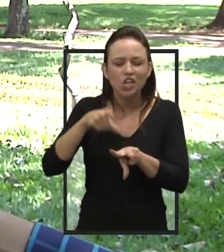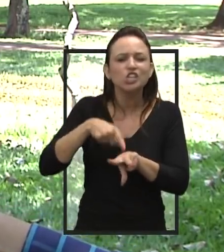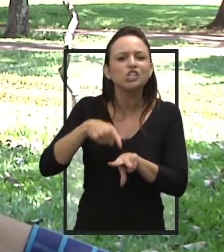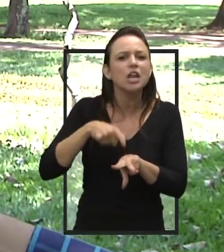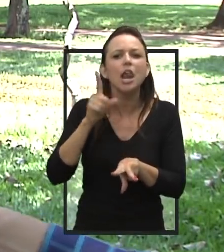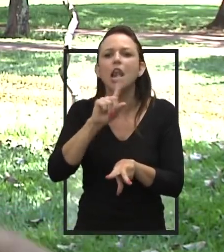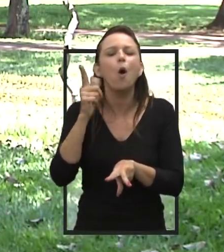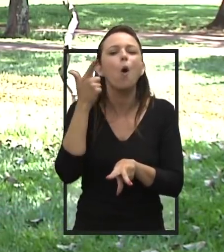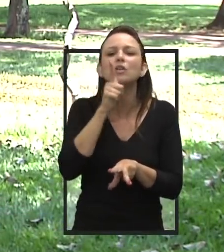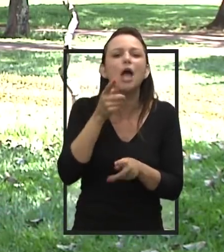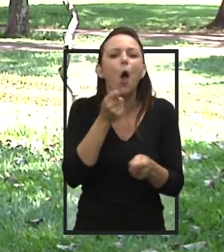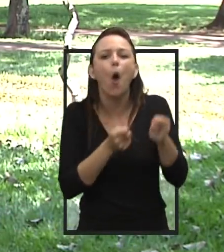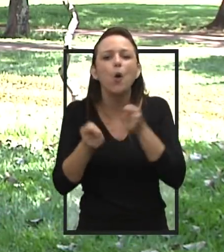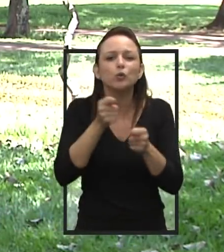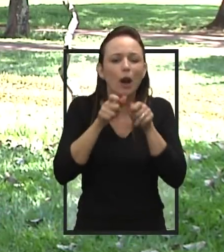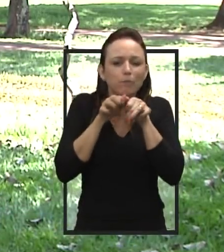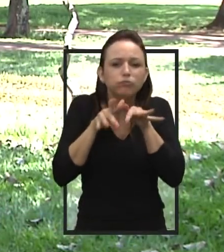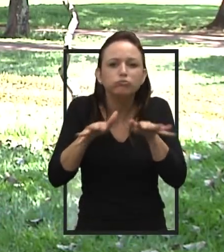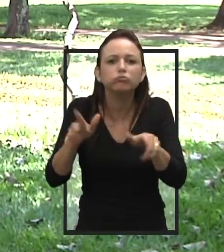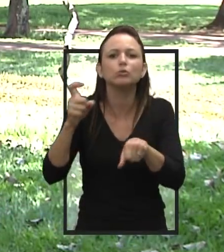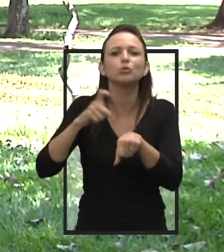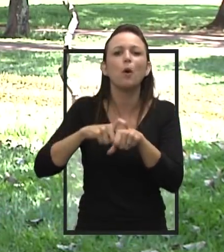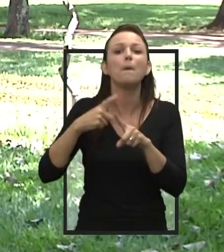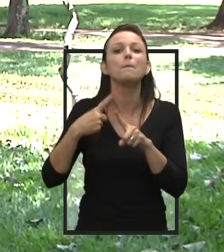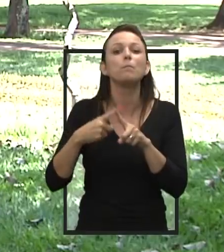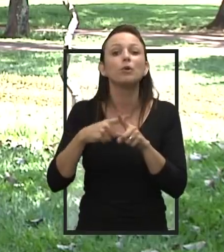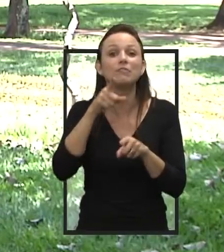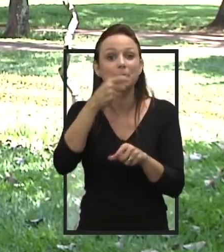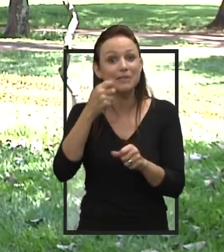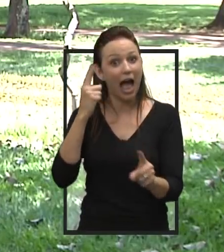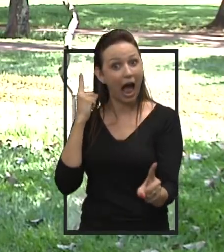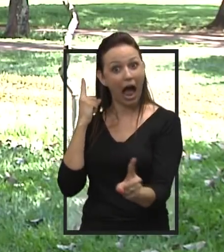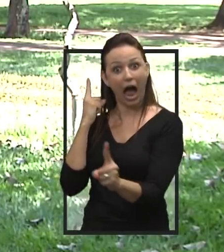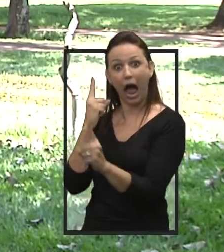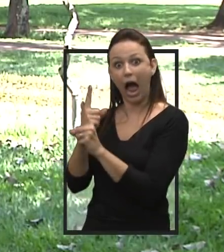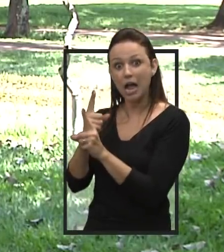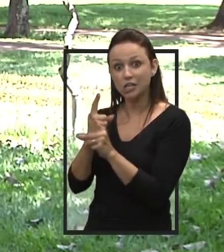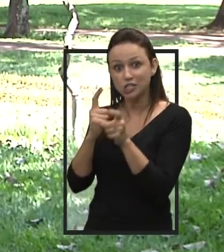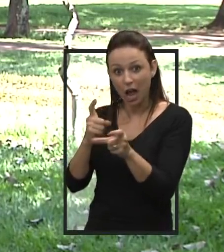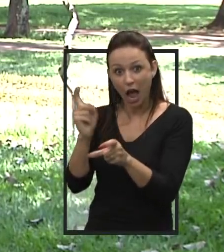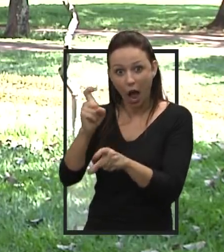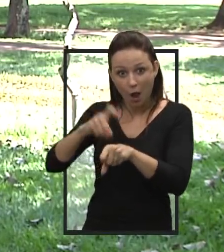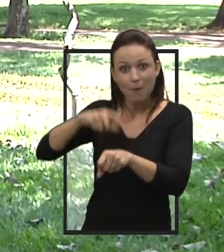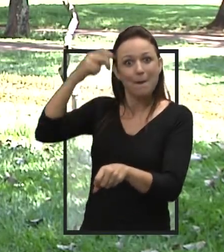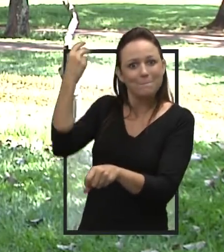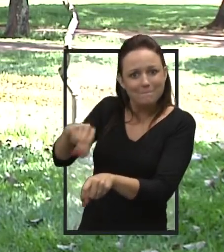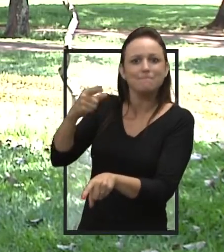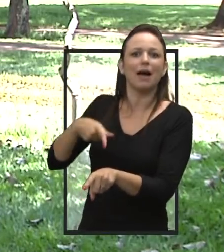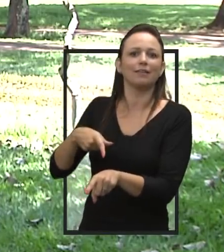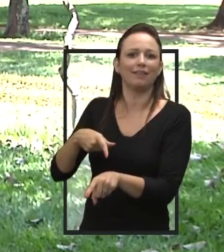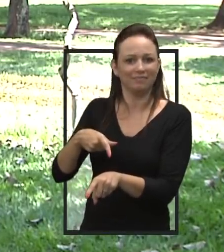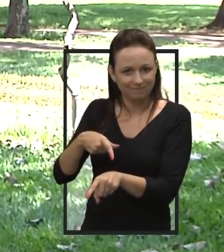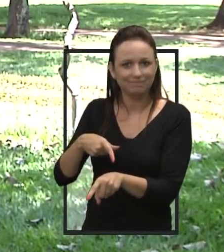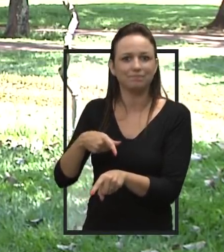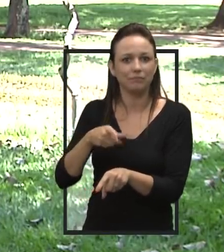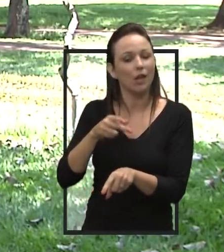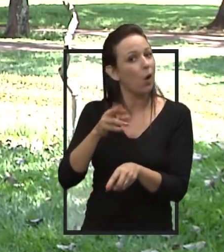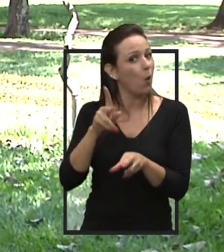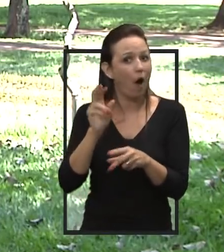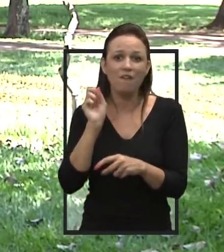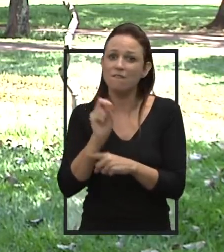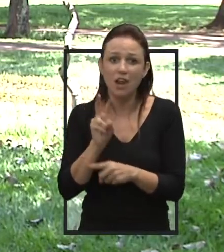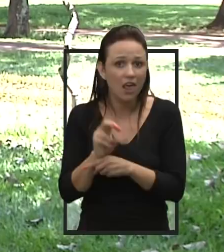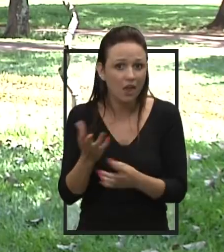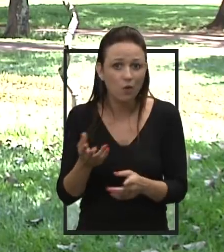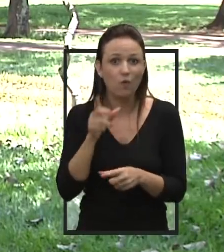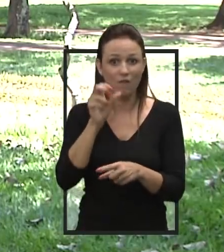não serve para controlar escorpião? Porque você precisa achar o escorpião para dar uma chinelada nele. O veneno também. A hora que